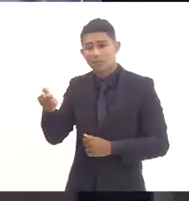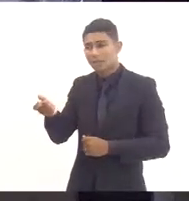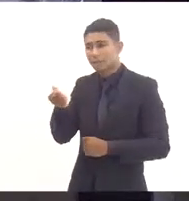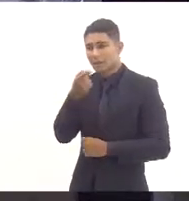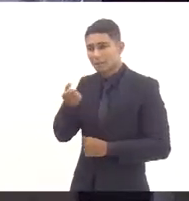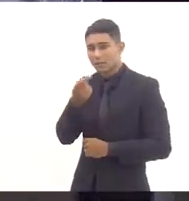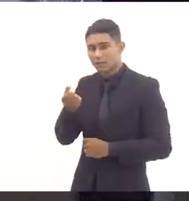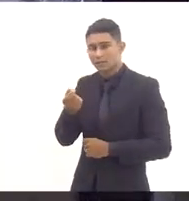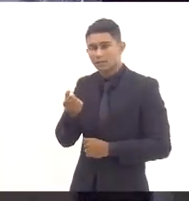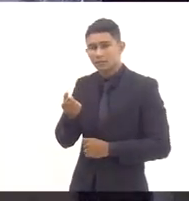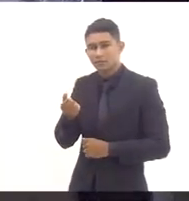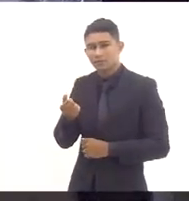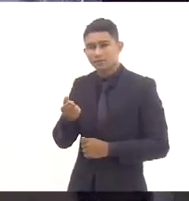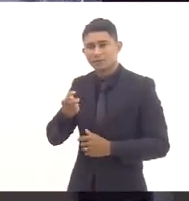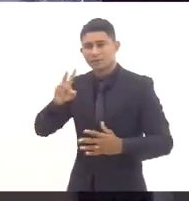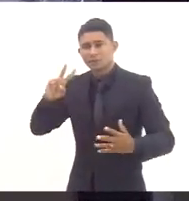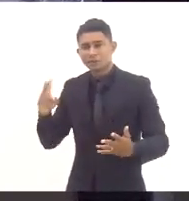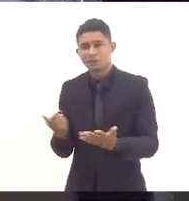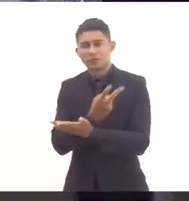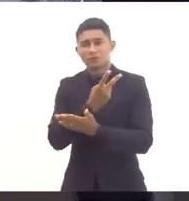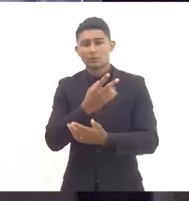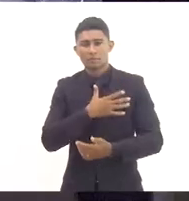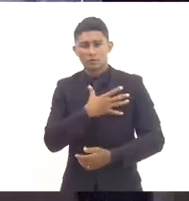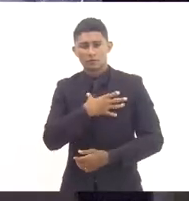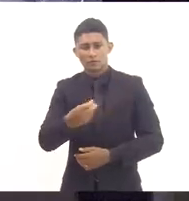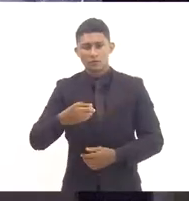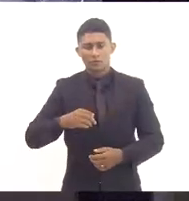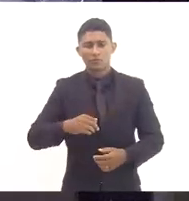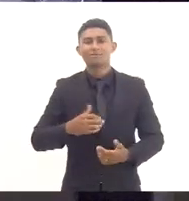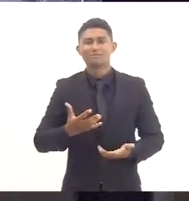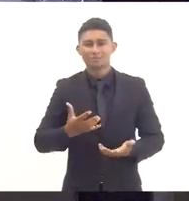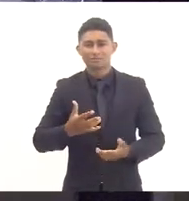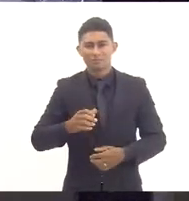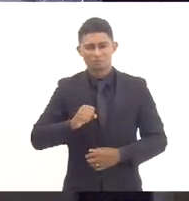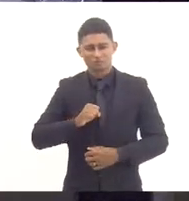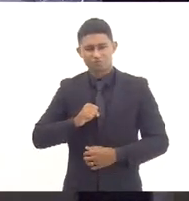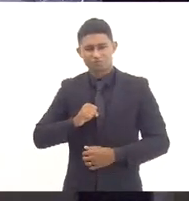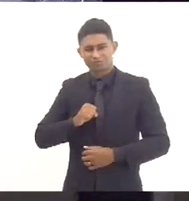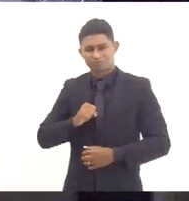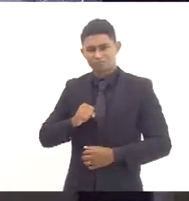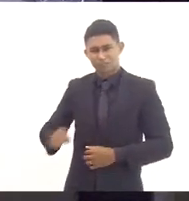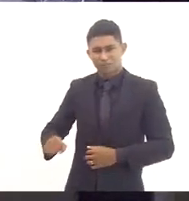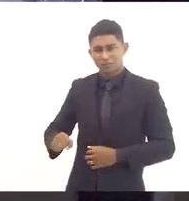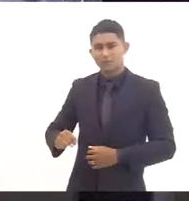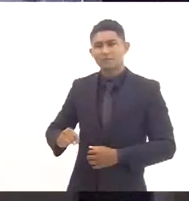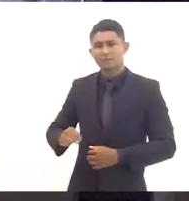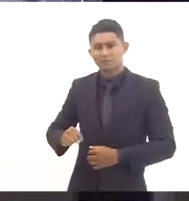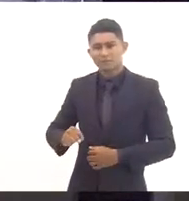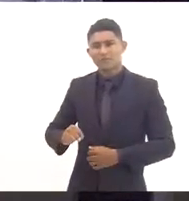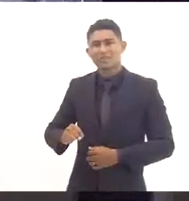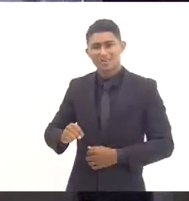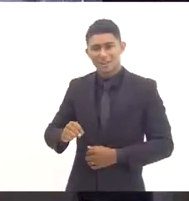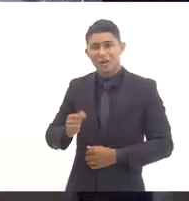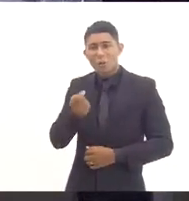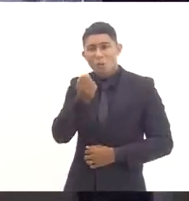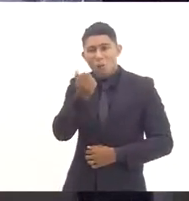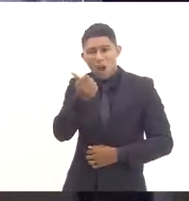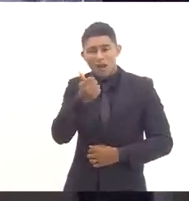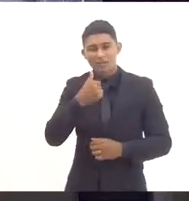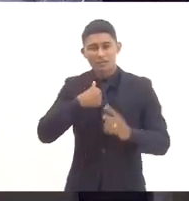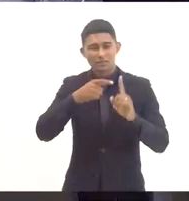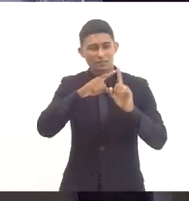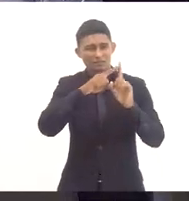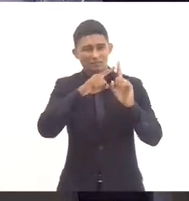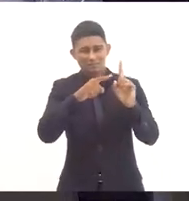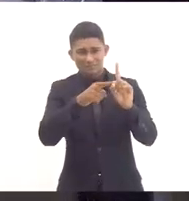prescreveu causou aborto do meu filho eu teve descolamento de placenta gravidez inteira Eu também